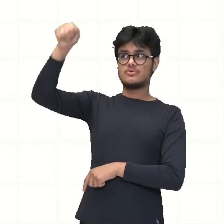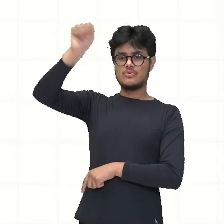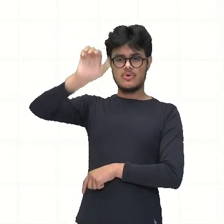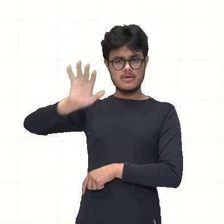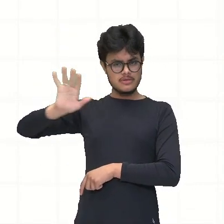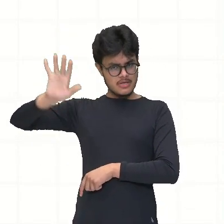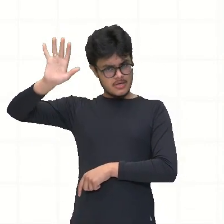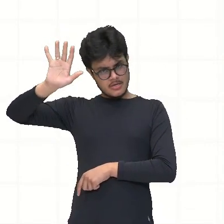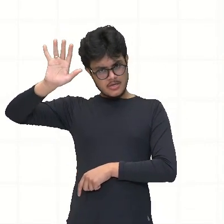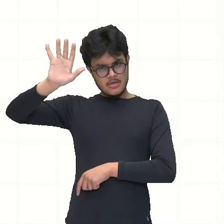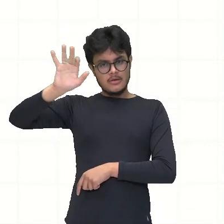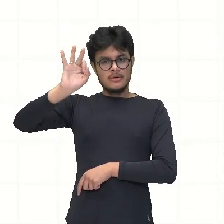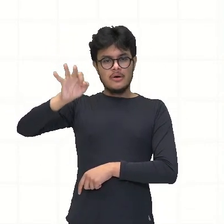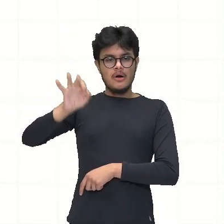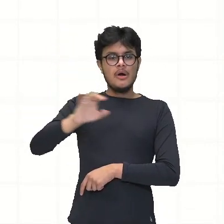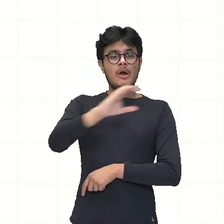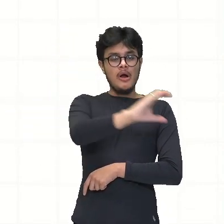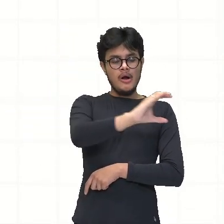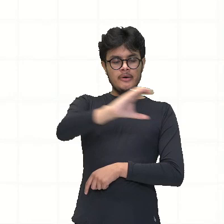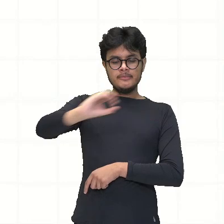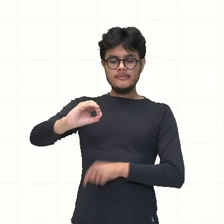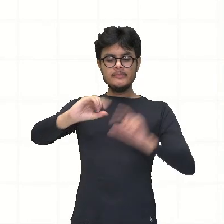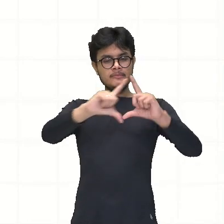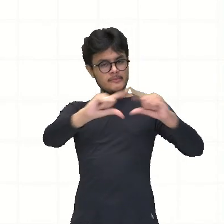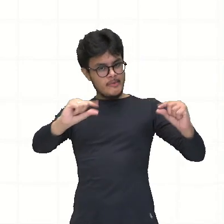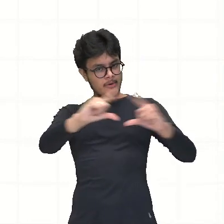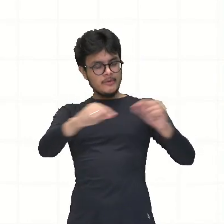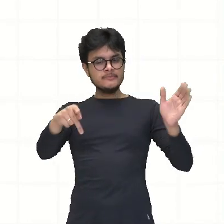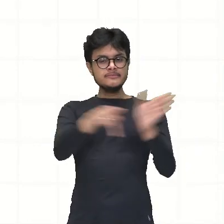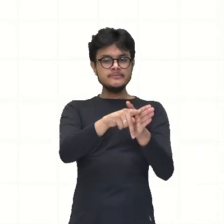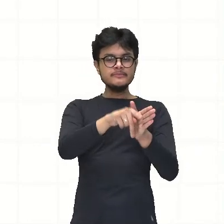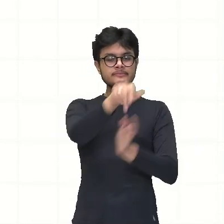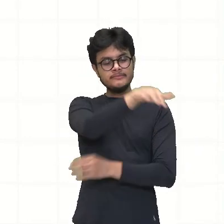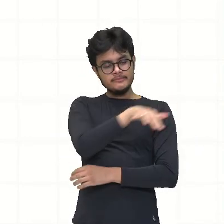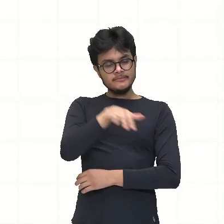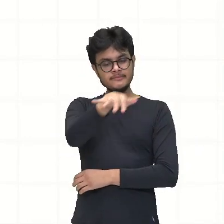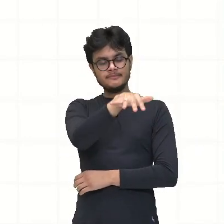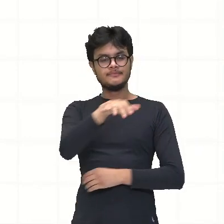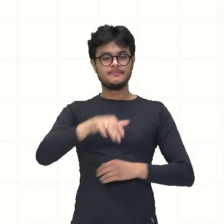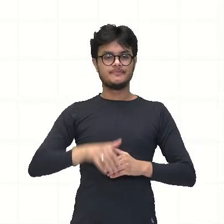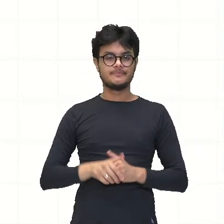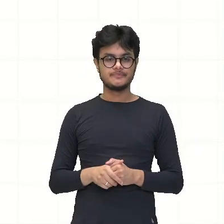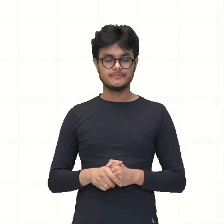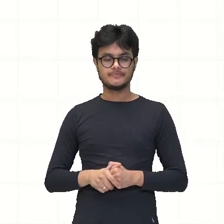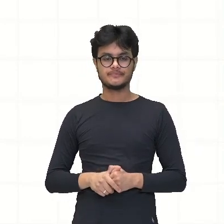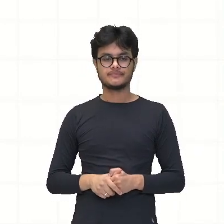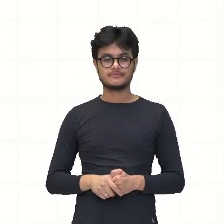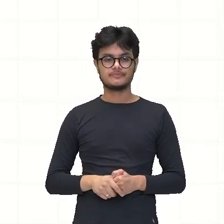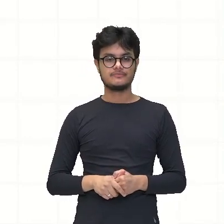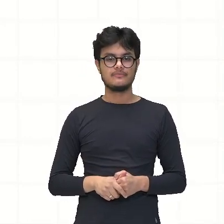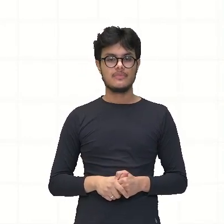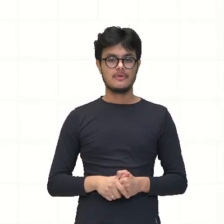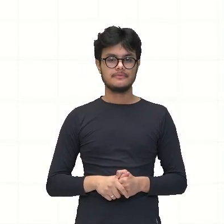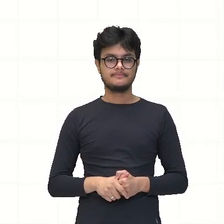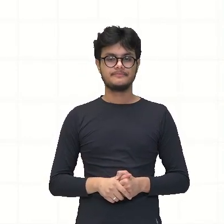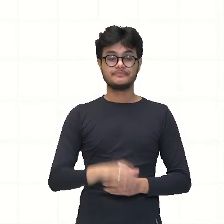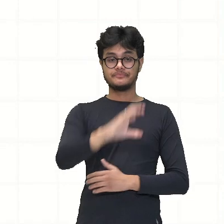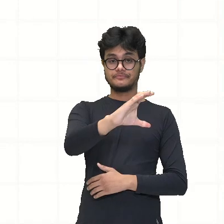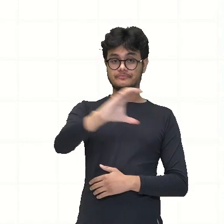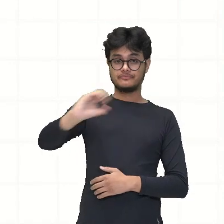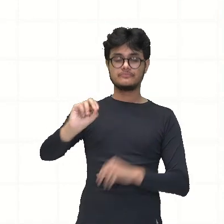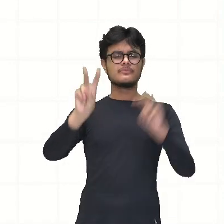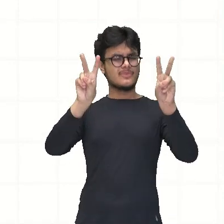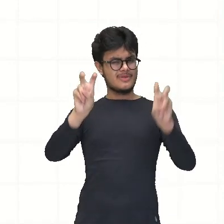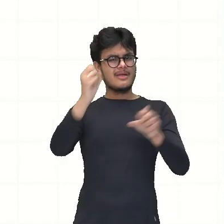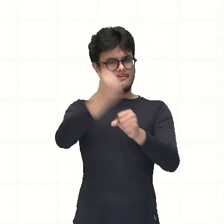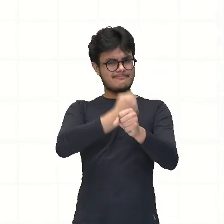para as regiões que a gente observou nos mapas, né, tanto para Centro-Oeste quanto a região Norte. No caso, para a região Centro-Oeste, a gente pode